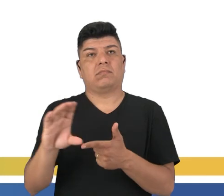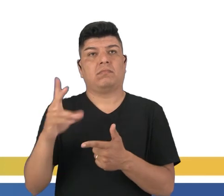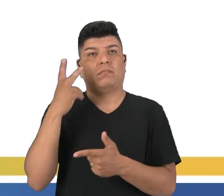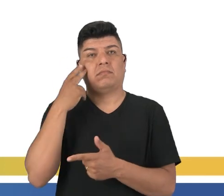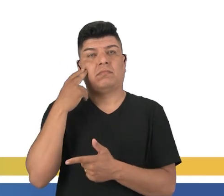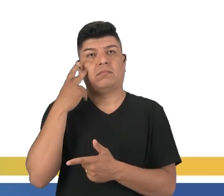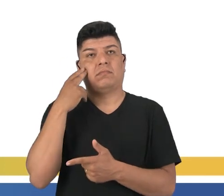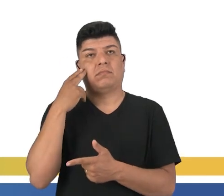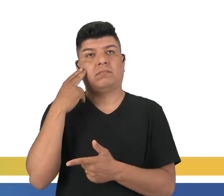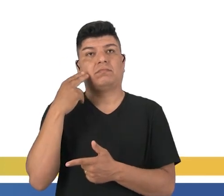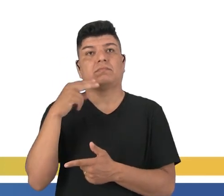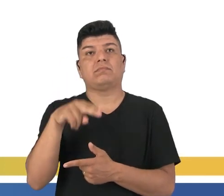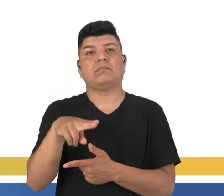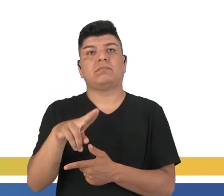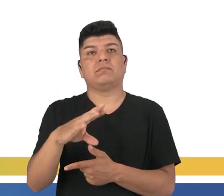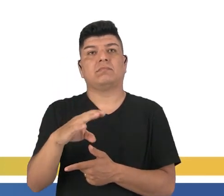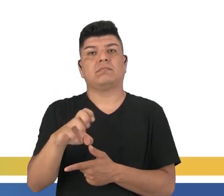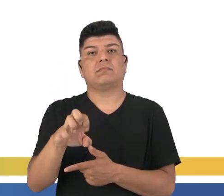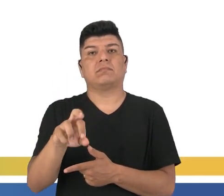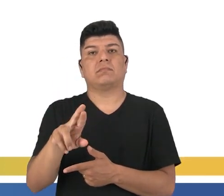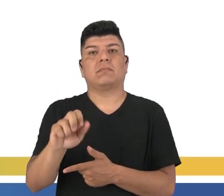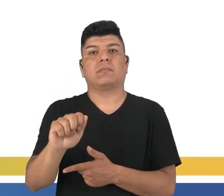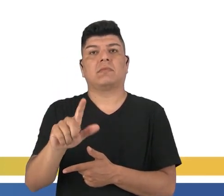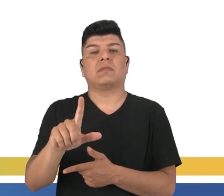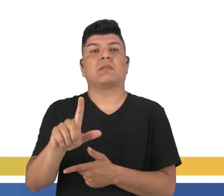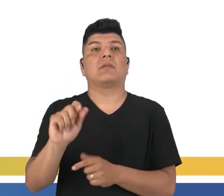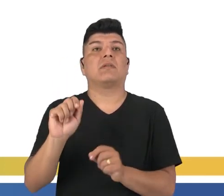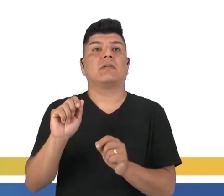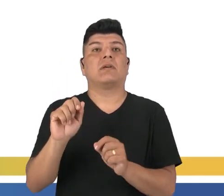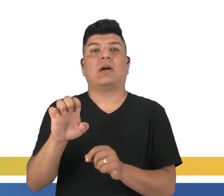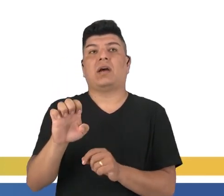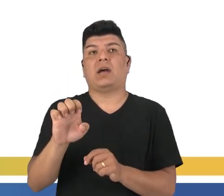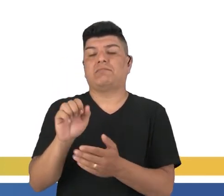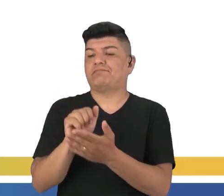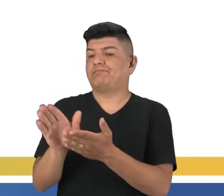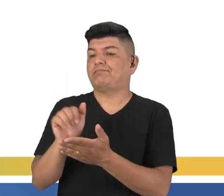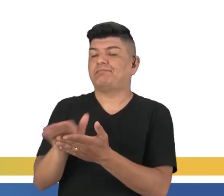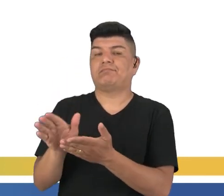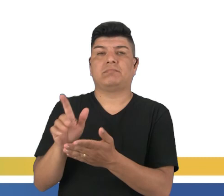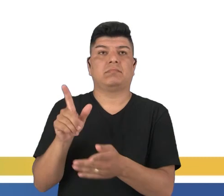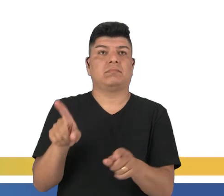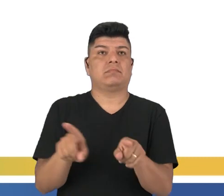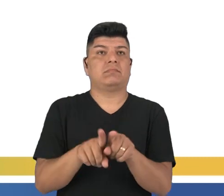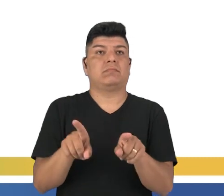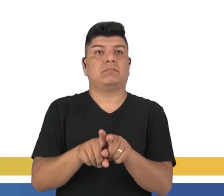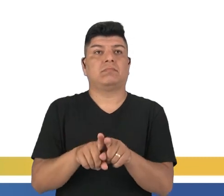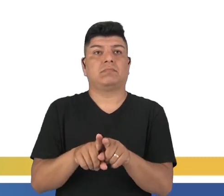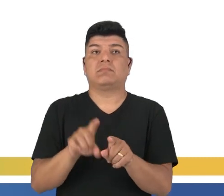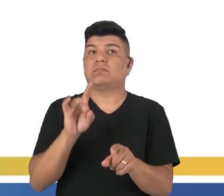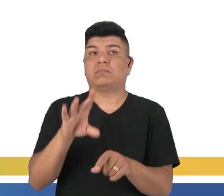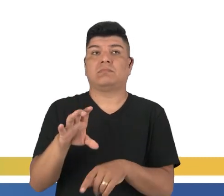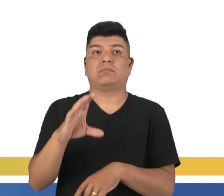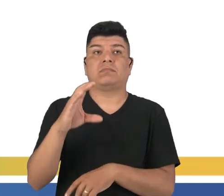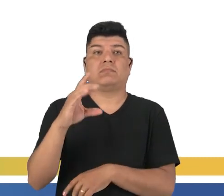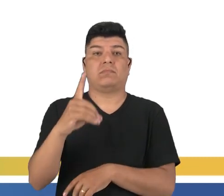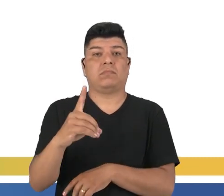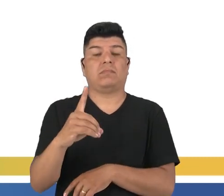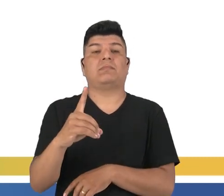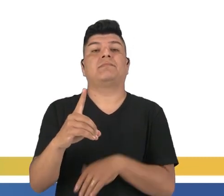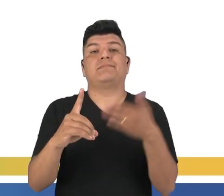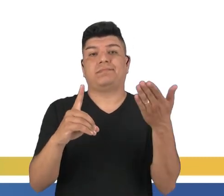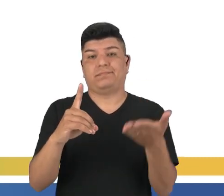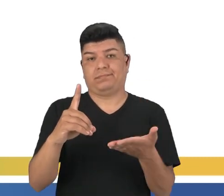e nuclear. Então, já posso também eliminar a alternativa E, porque o carvão e a energia nuclear também podem acabar. Então, sobra aí a alternativa